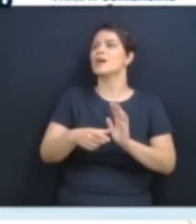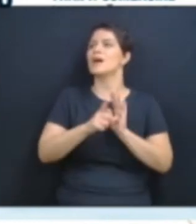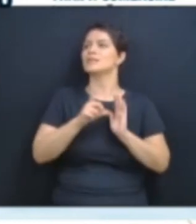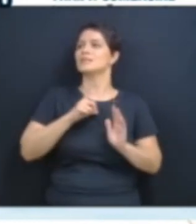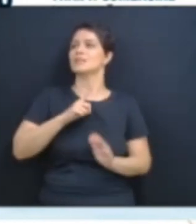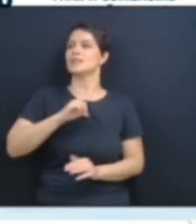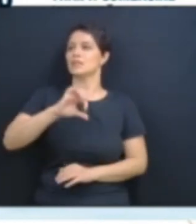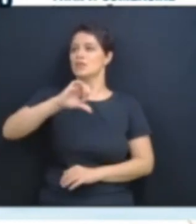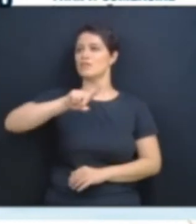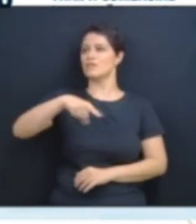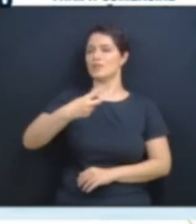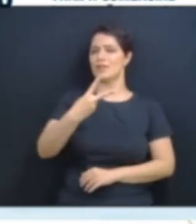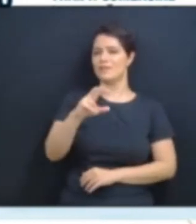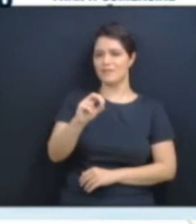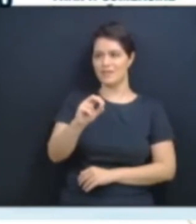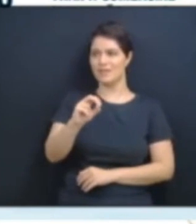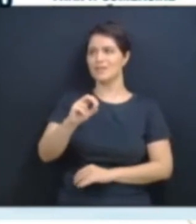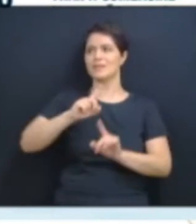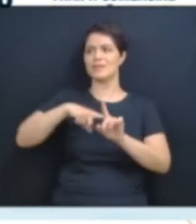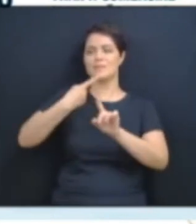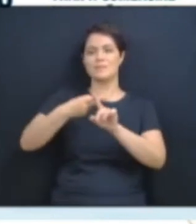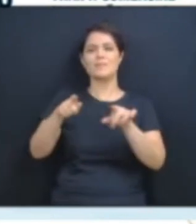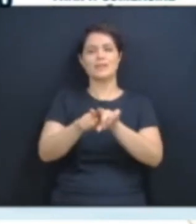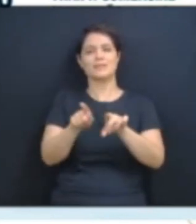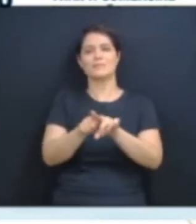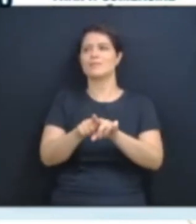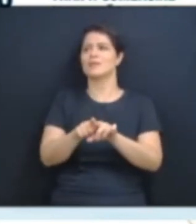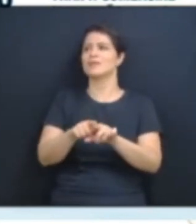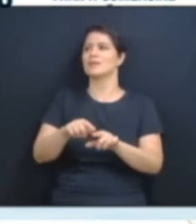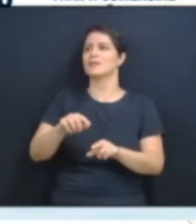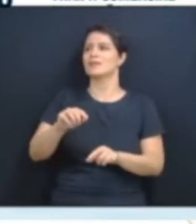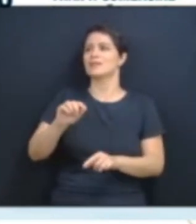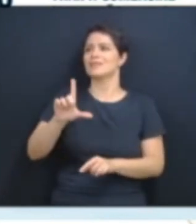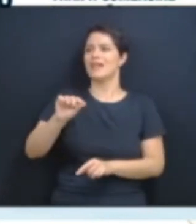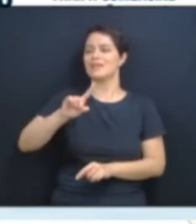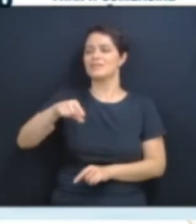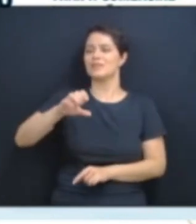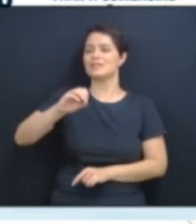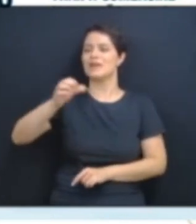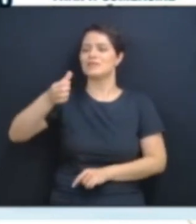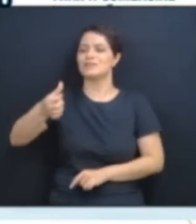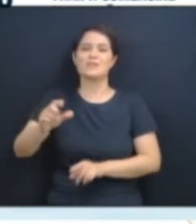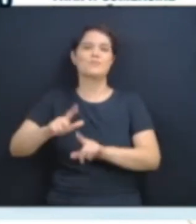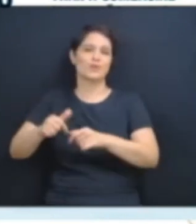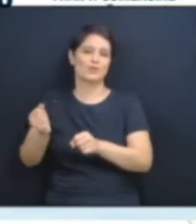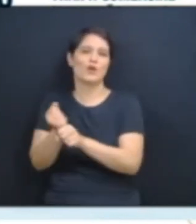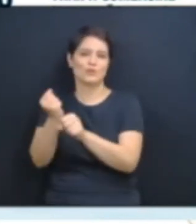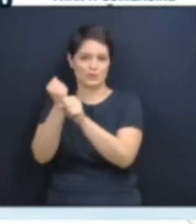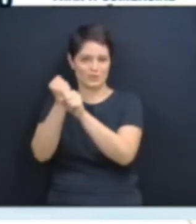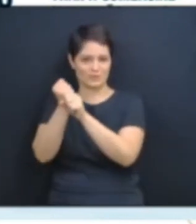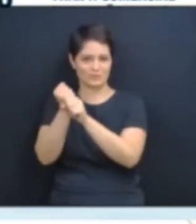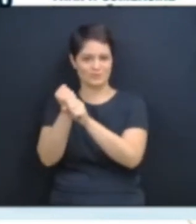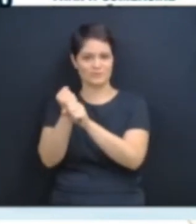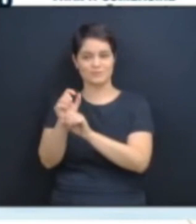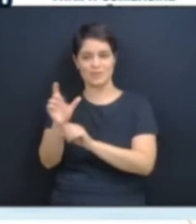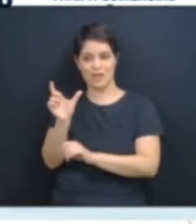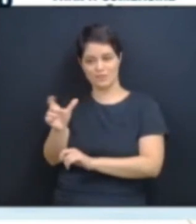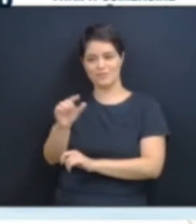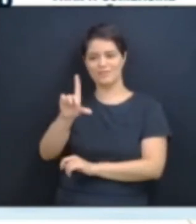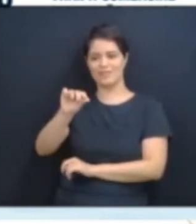10,06 com o degrau tarifário. Eu venho e pego o IPCA desse ano, de abril de